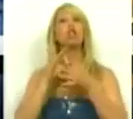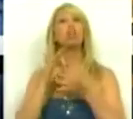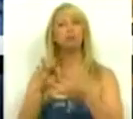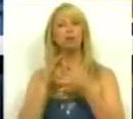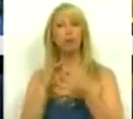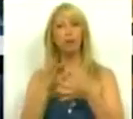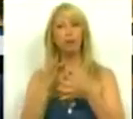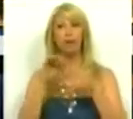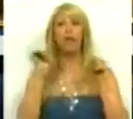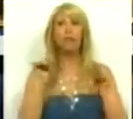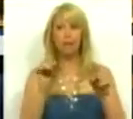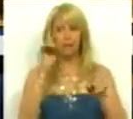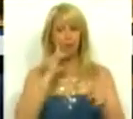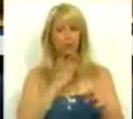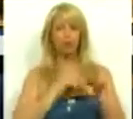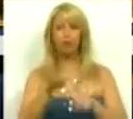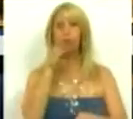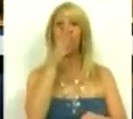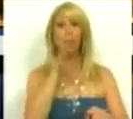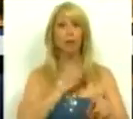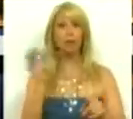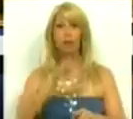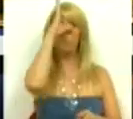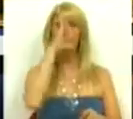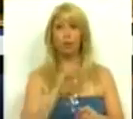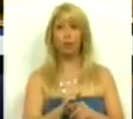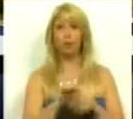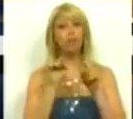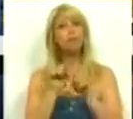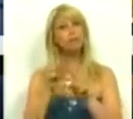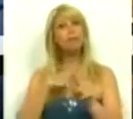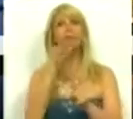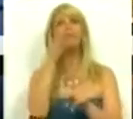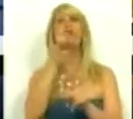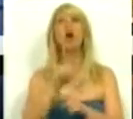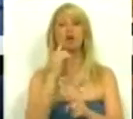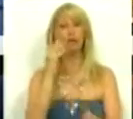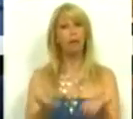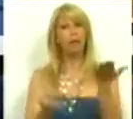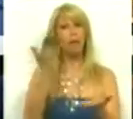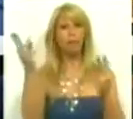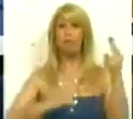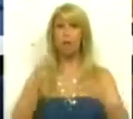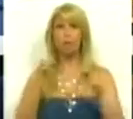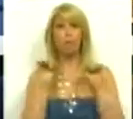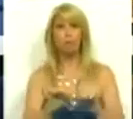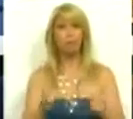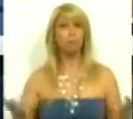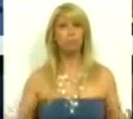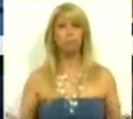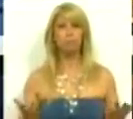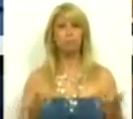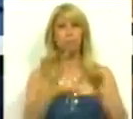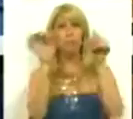solidariedade. E isso, senhoras e senhores deputados, Sr. Primeiro-Ministro, isso significa também equilíbrio financeiro. Quero terminar, isso